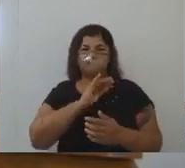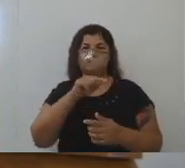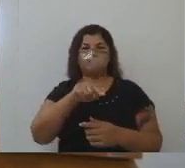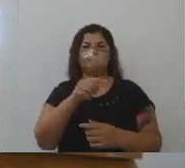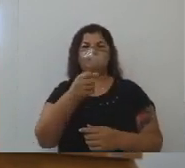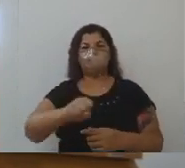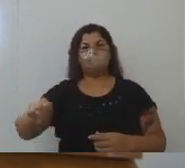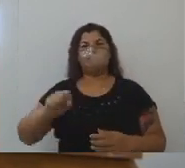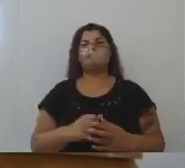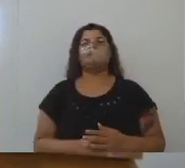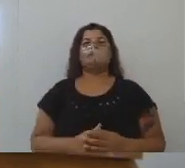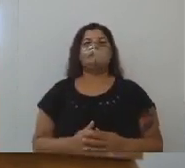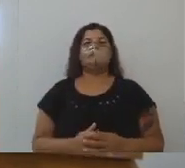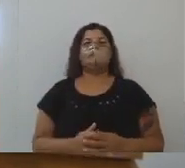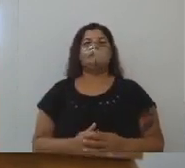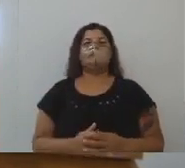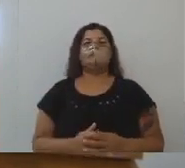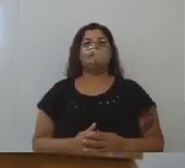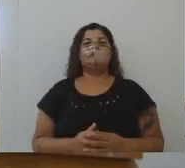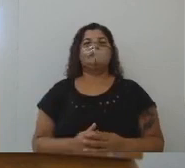Mais perguntas?